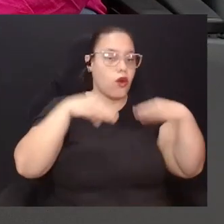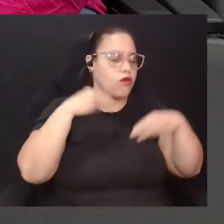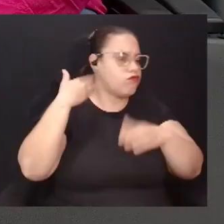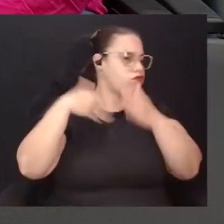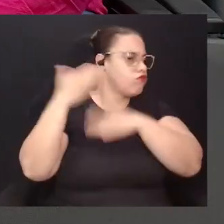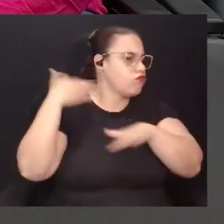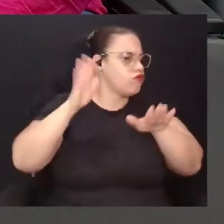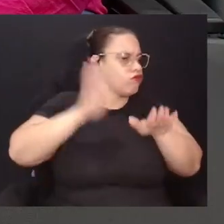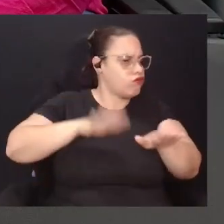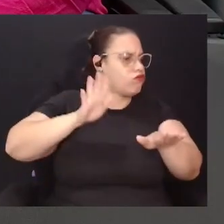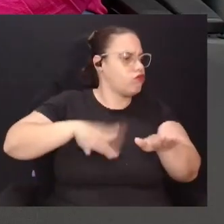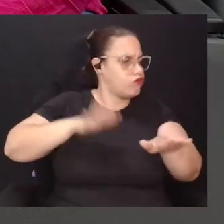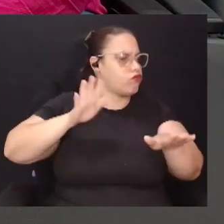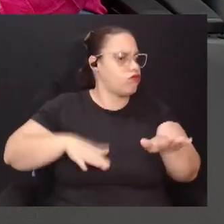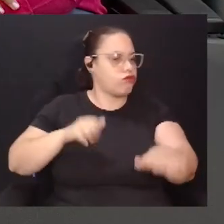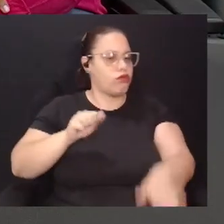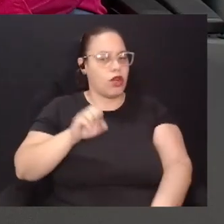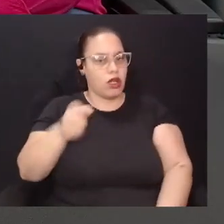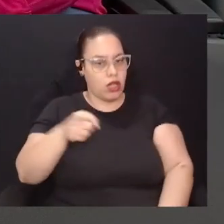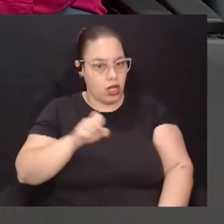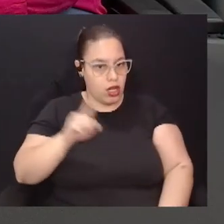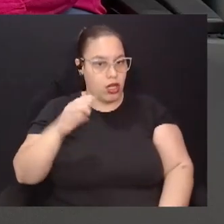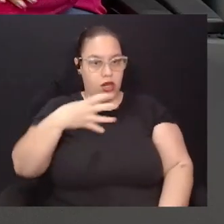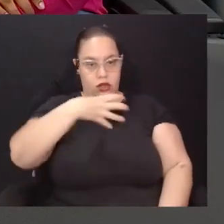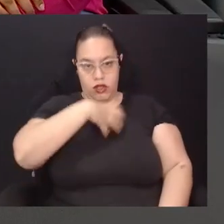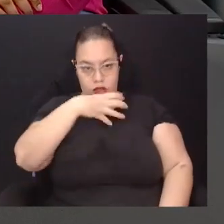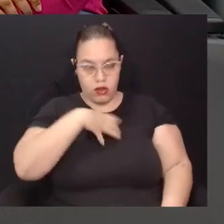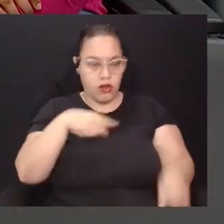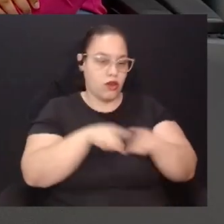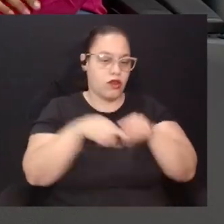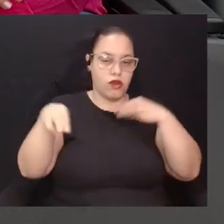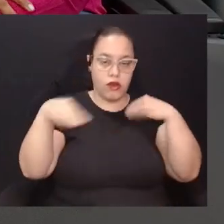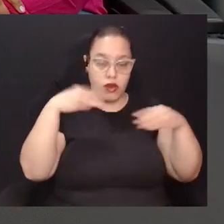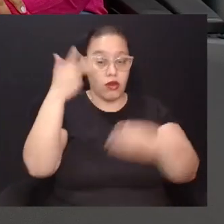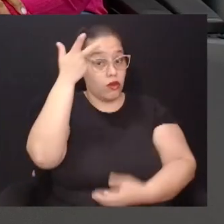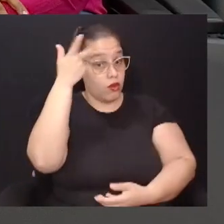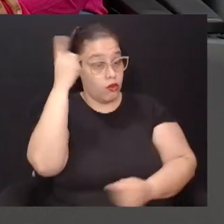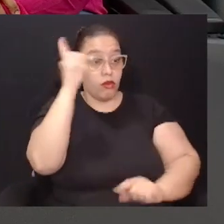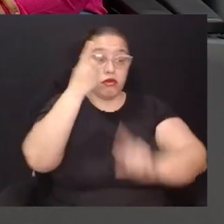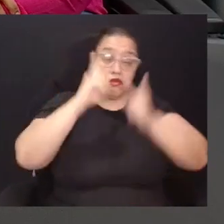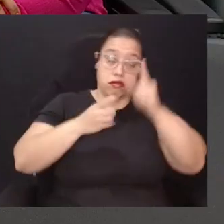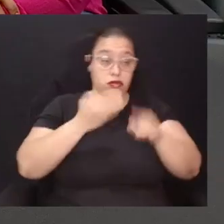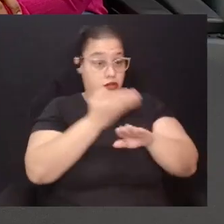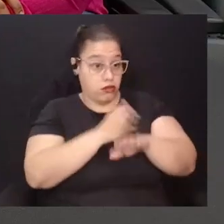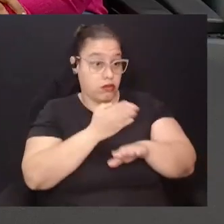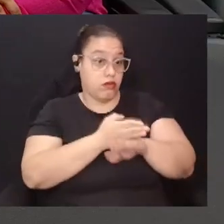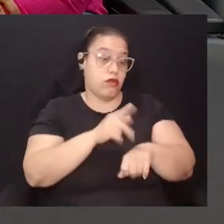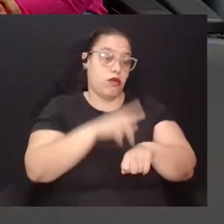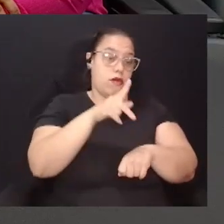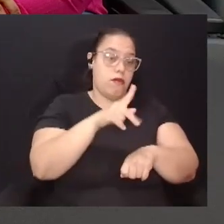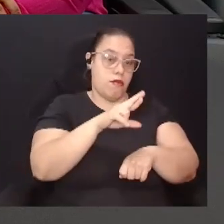músicas, né, desde as marchinhas do Axé Bahia, né, passa também por essas músicas mais tradicionais do carnaval, né,